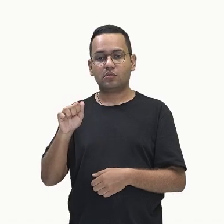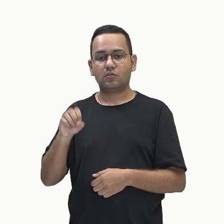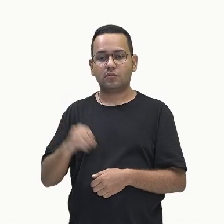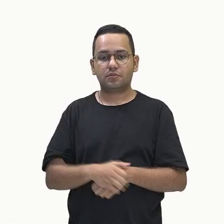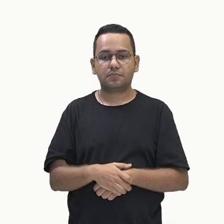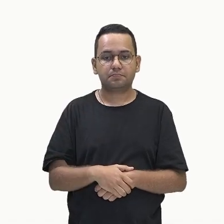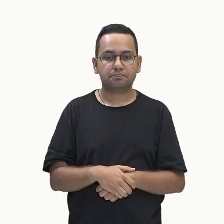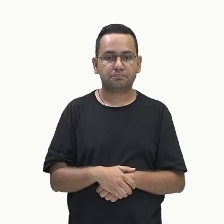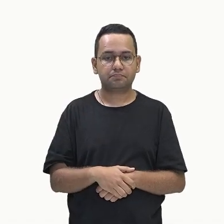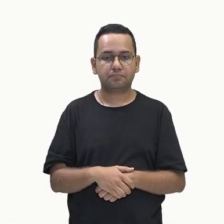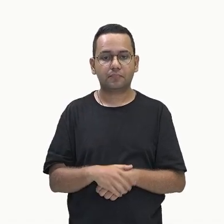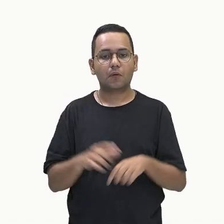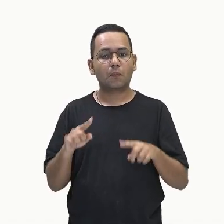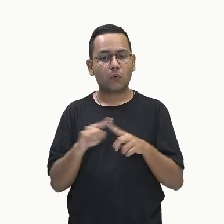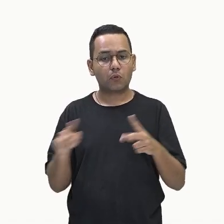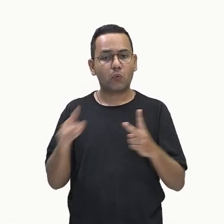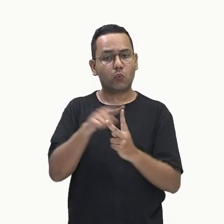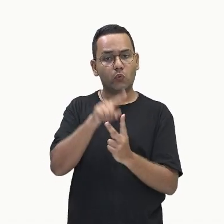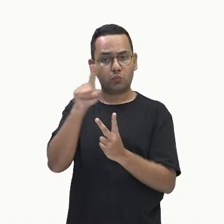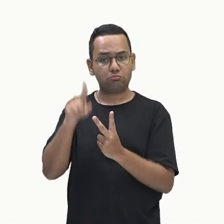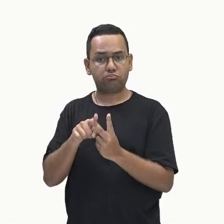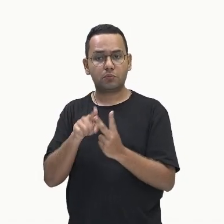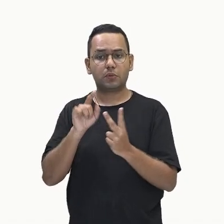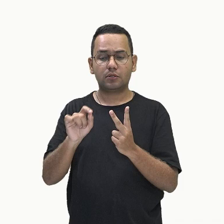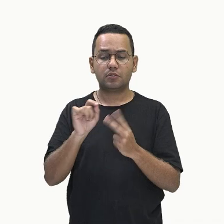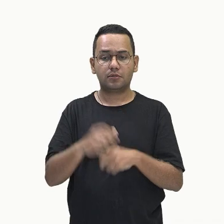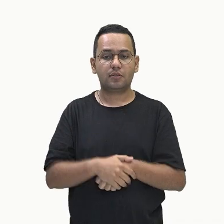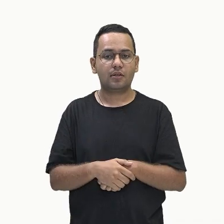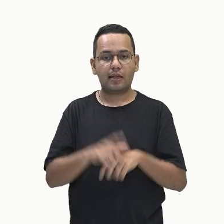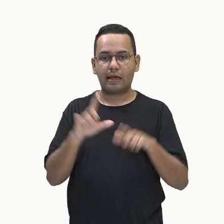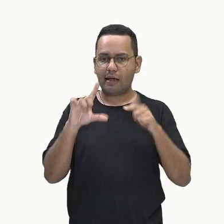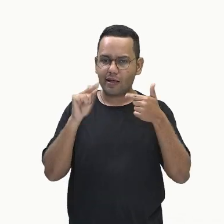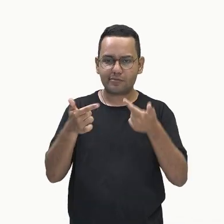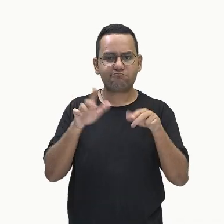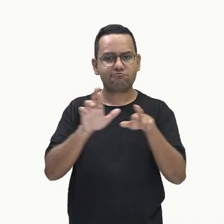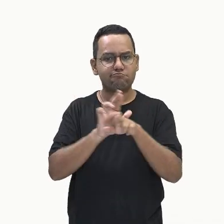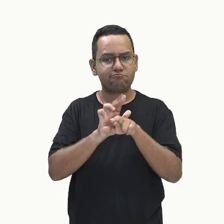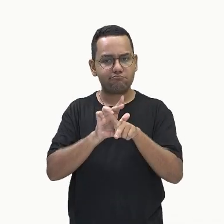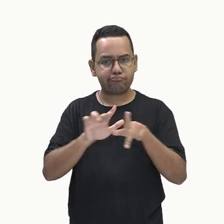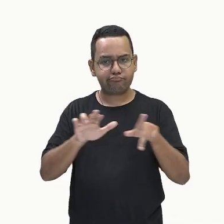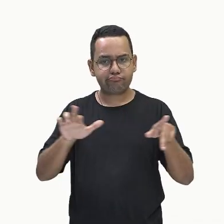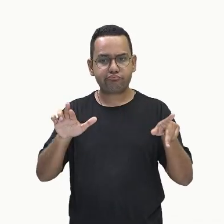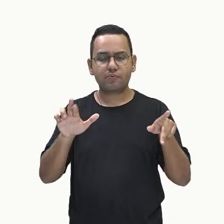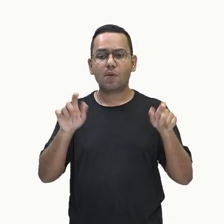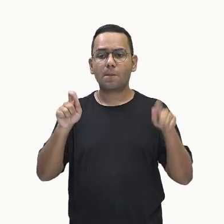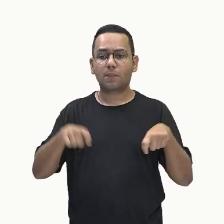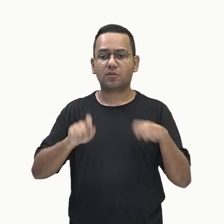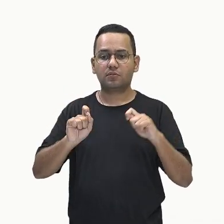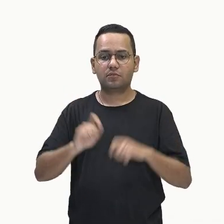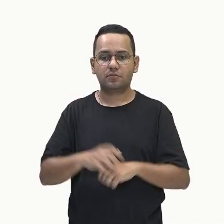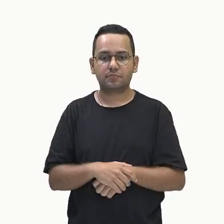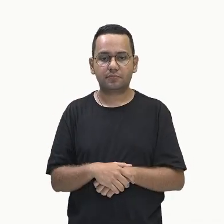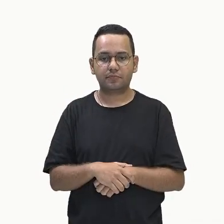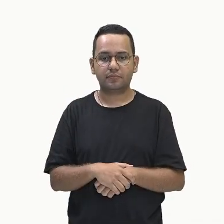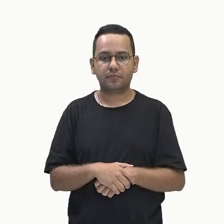e parasimpático desempenham diversas atividades, as quais geralmente